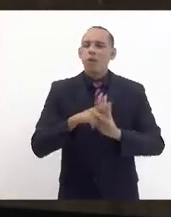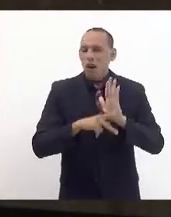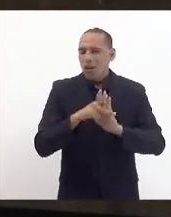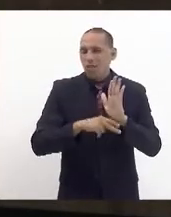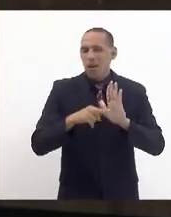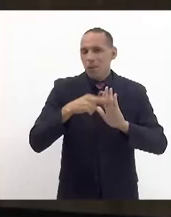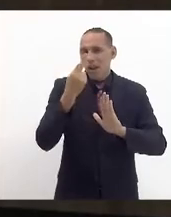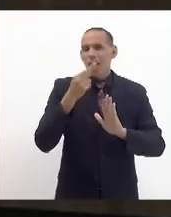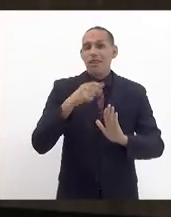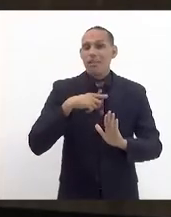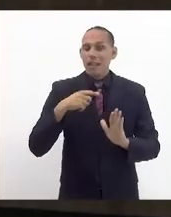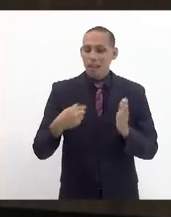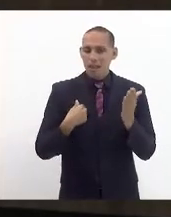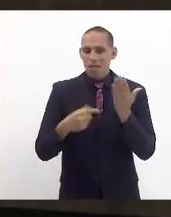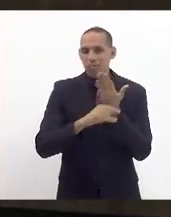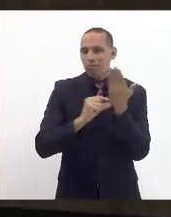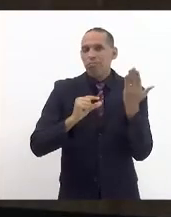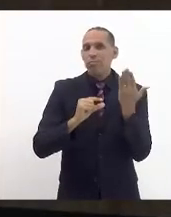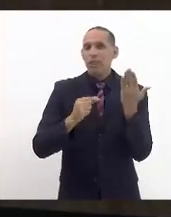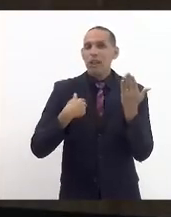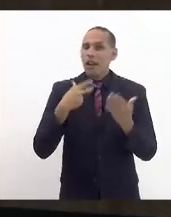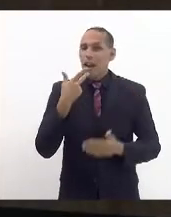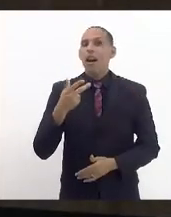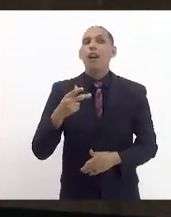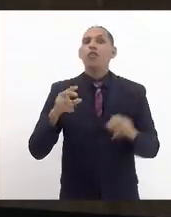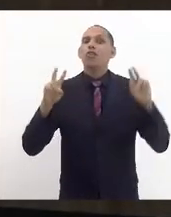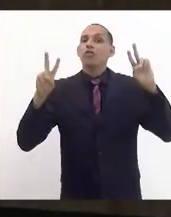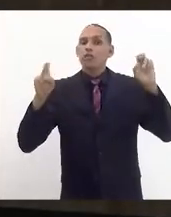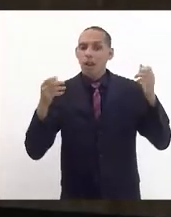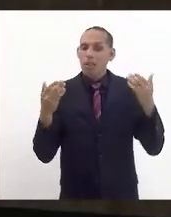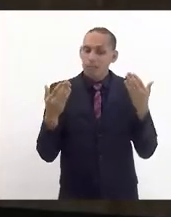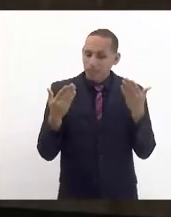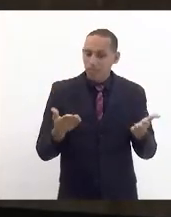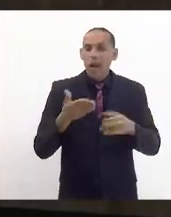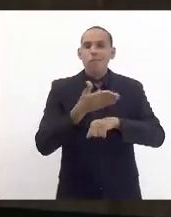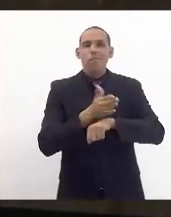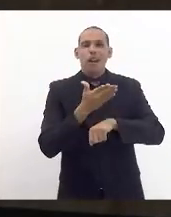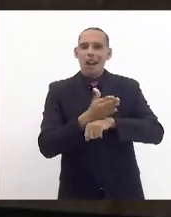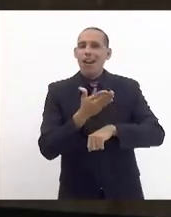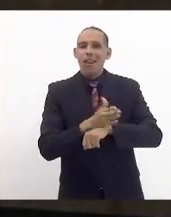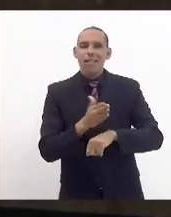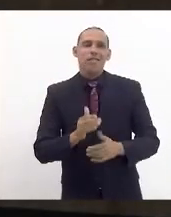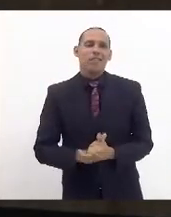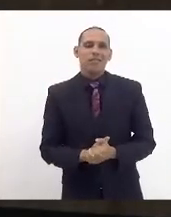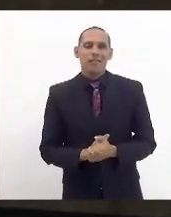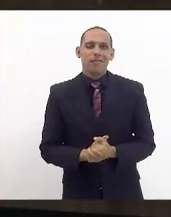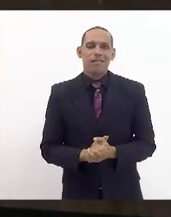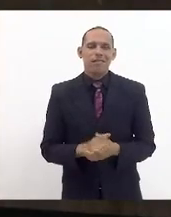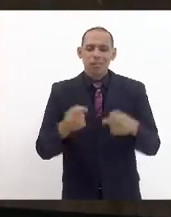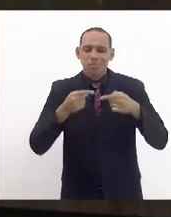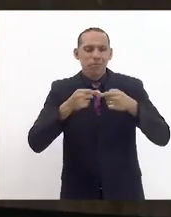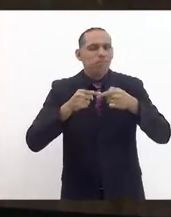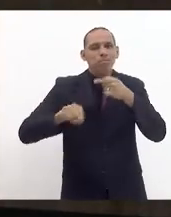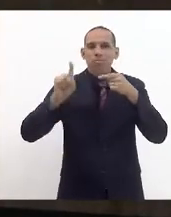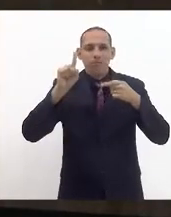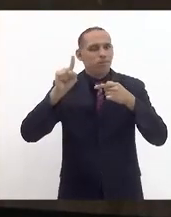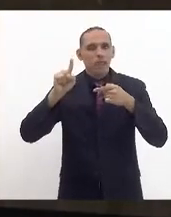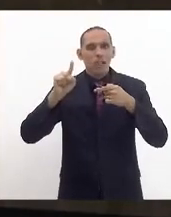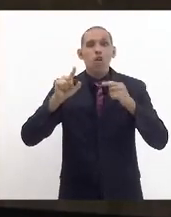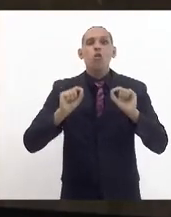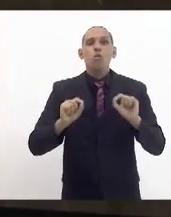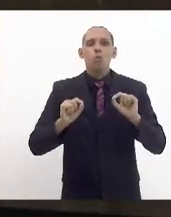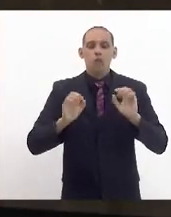resolução de minha autoria, inclusive falando dessas práticas completamente incompatíveis com o